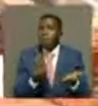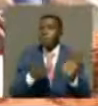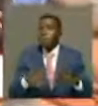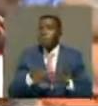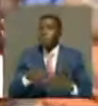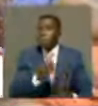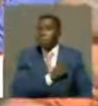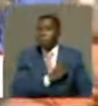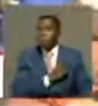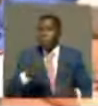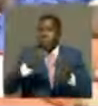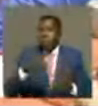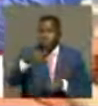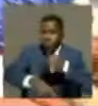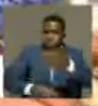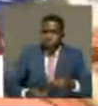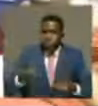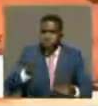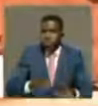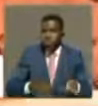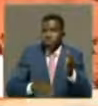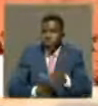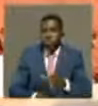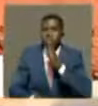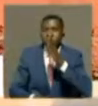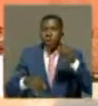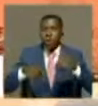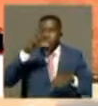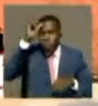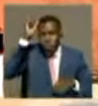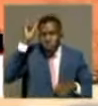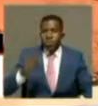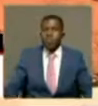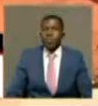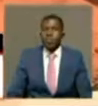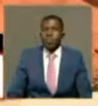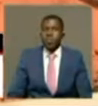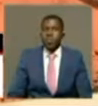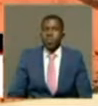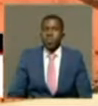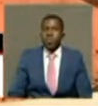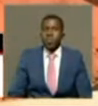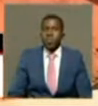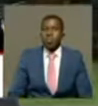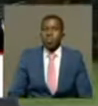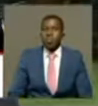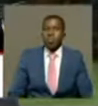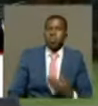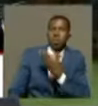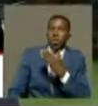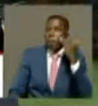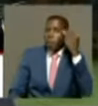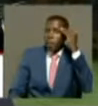doença, foram a enterrar no cemitério da Santa Ana, em Luanda. É uma surpresa para nós, é uma perda de um quadro